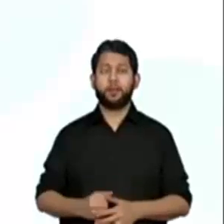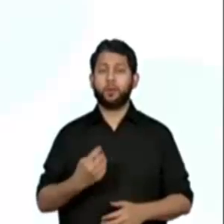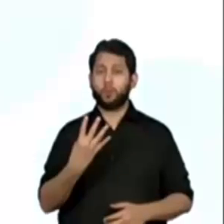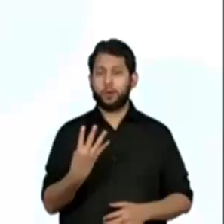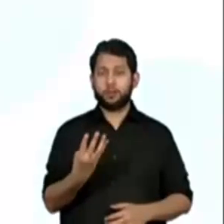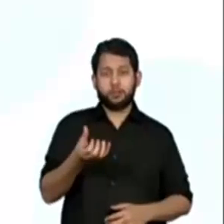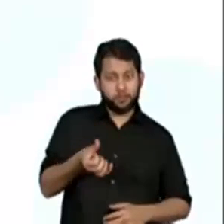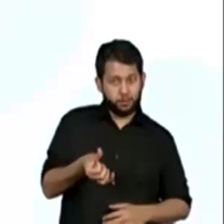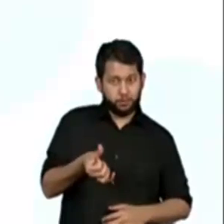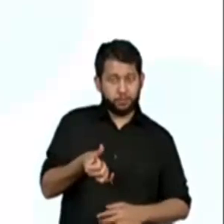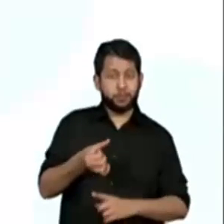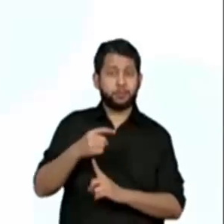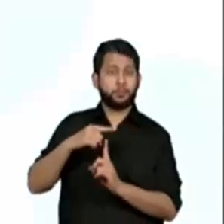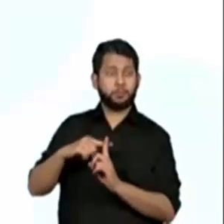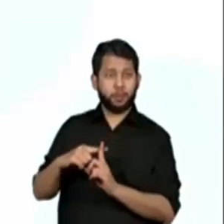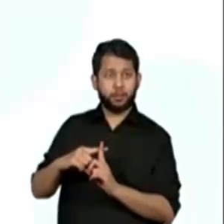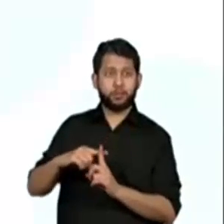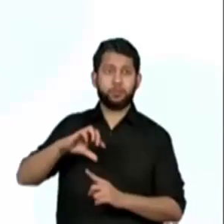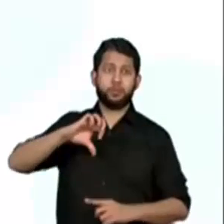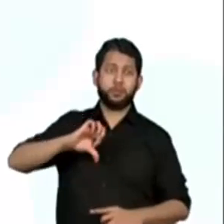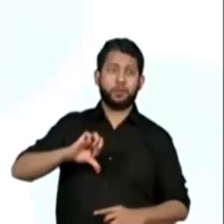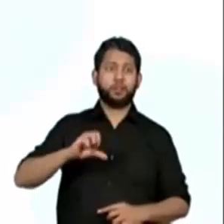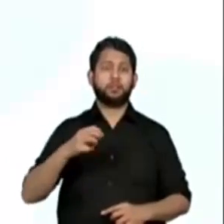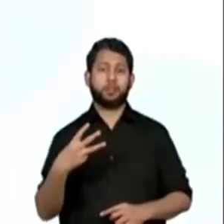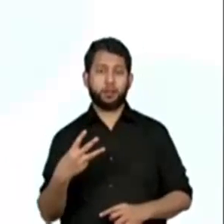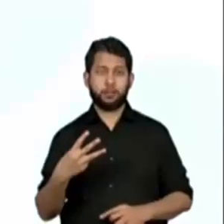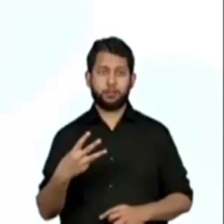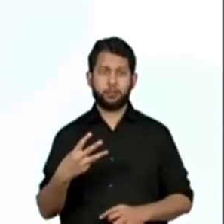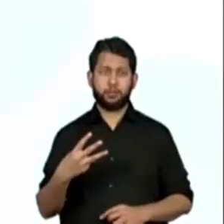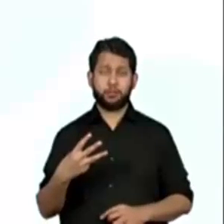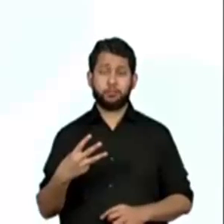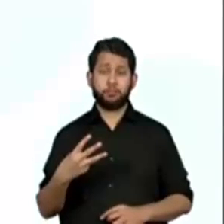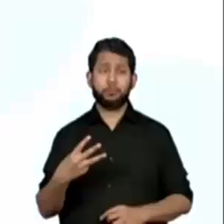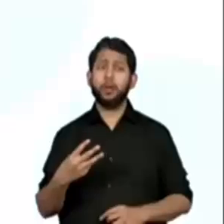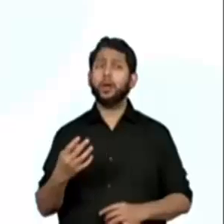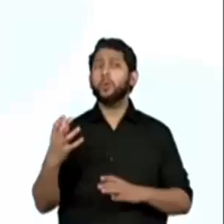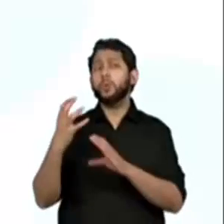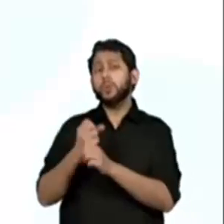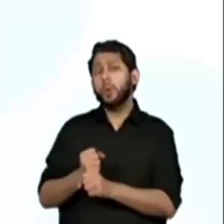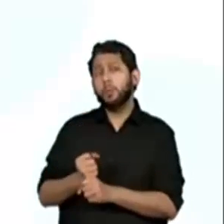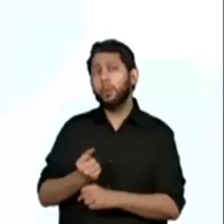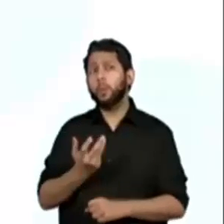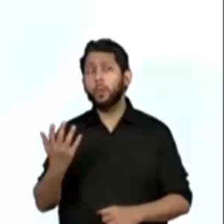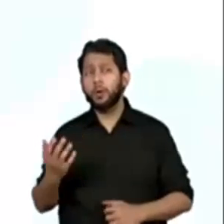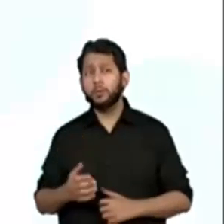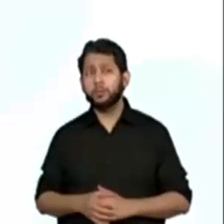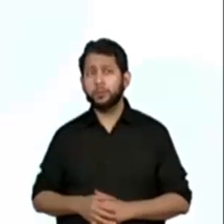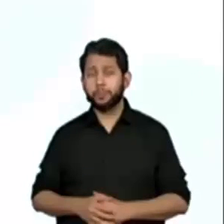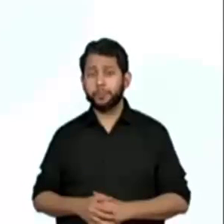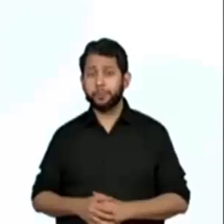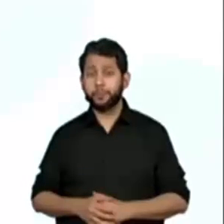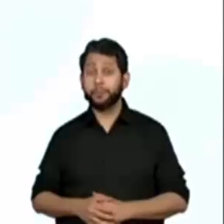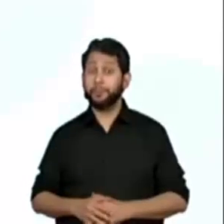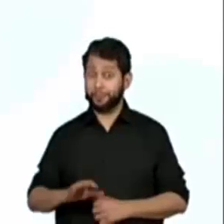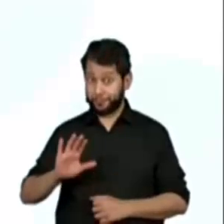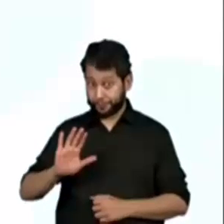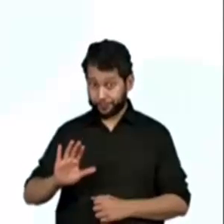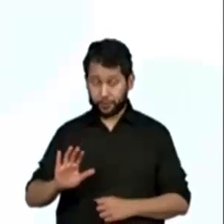46 mais 93 está dizendo que é igual